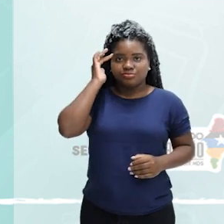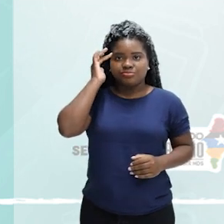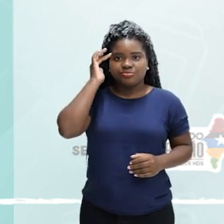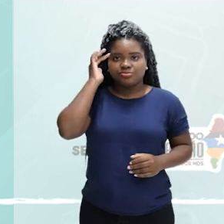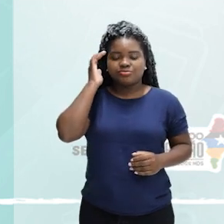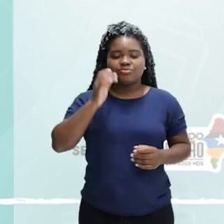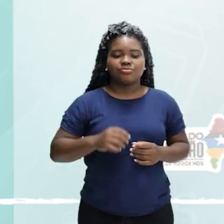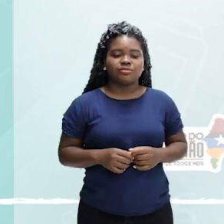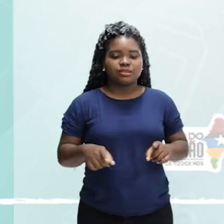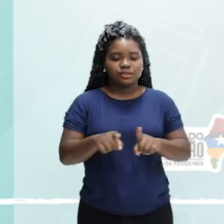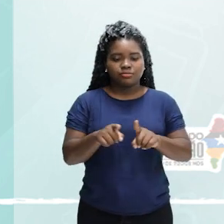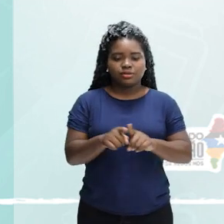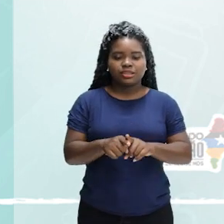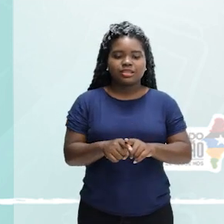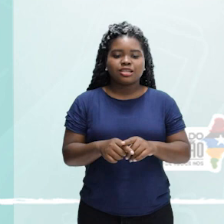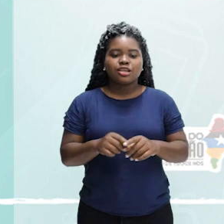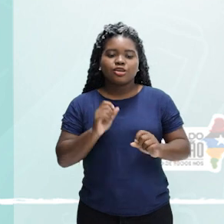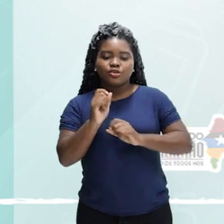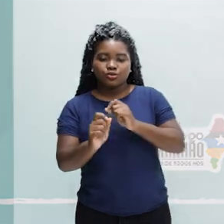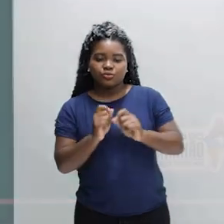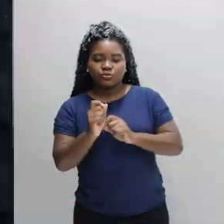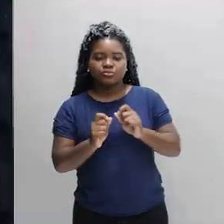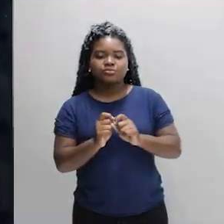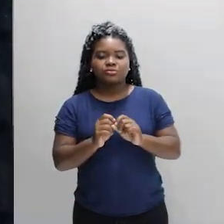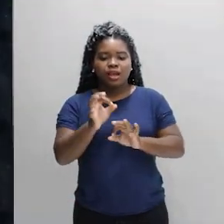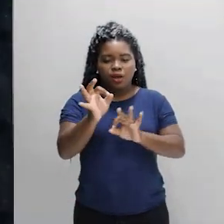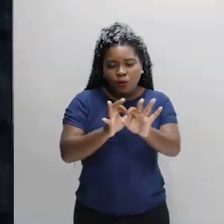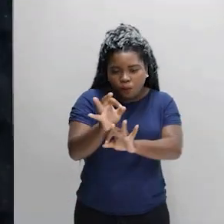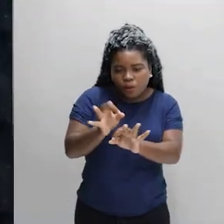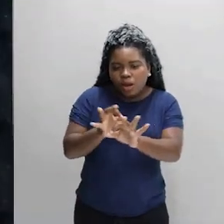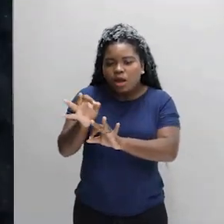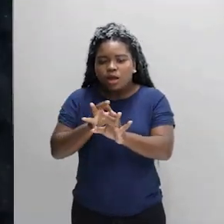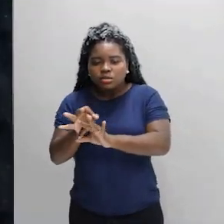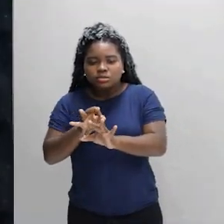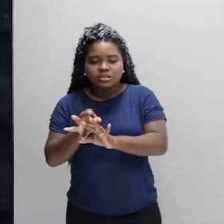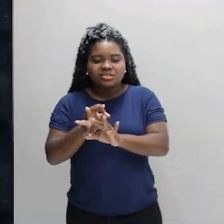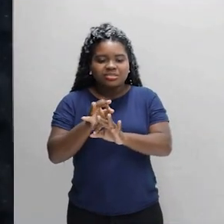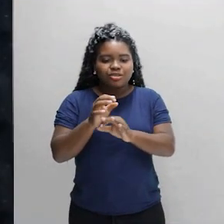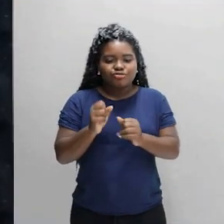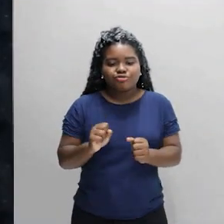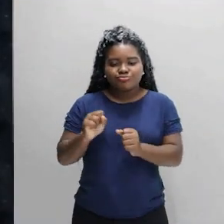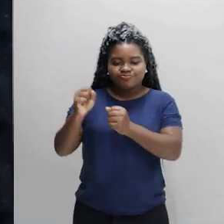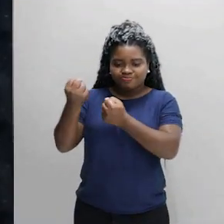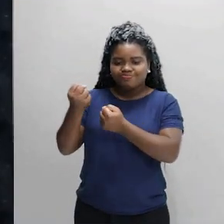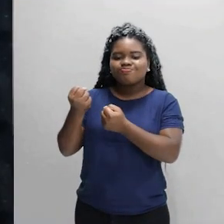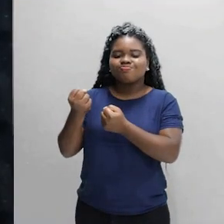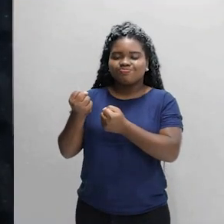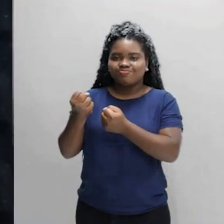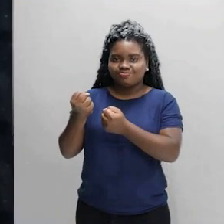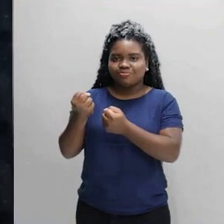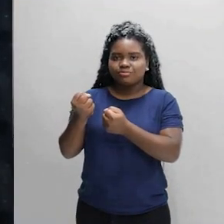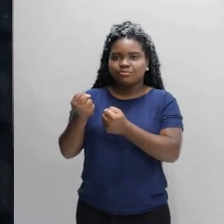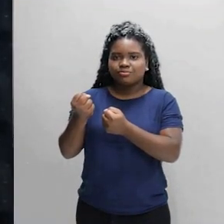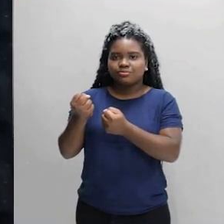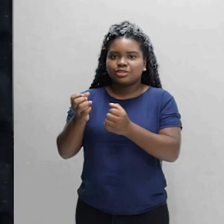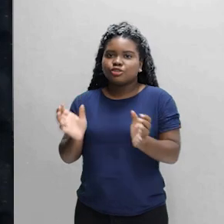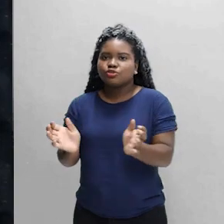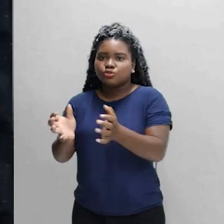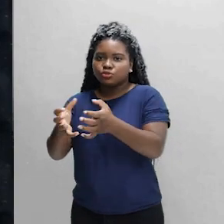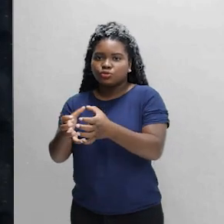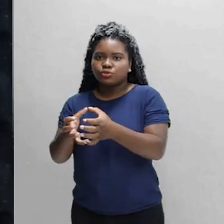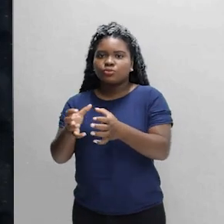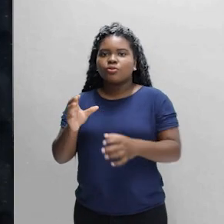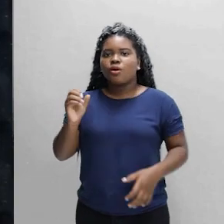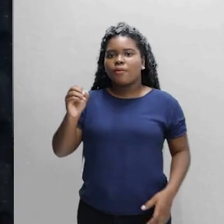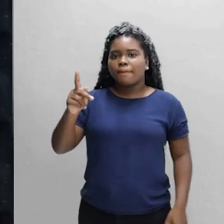de operários, de trabalhadores, que passam a ter uma função importante no processo decisório no modelo